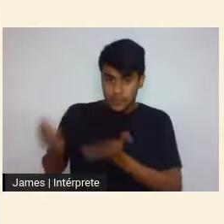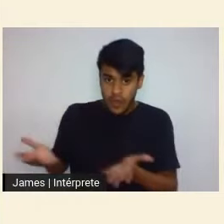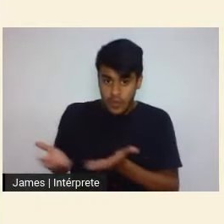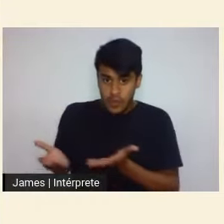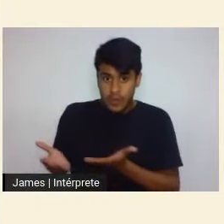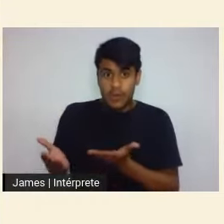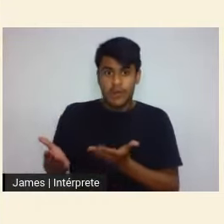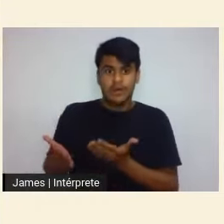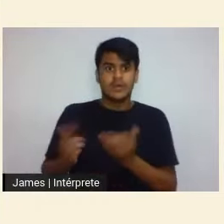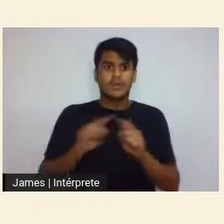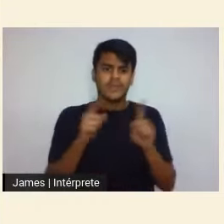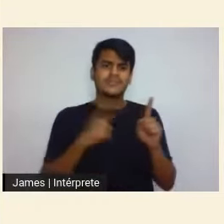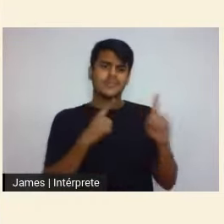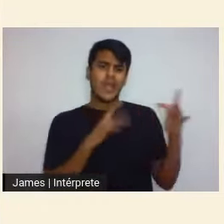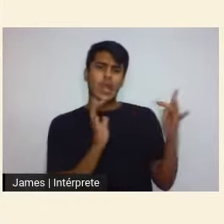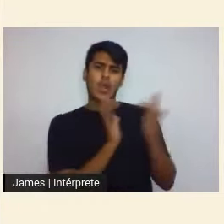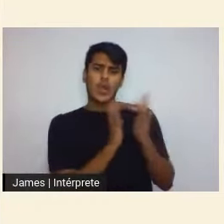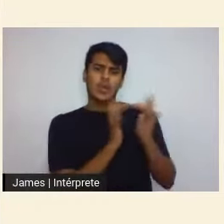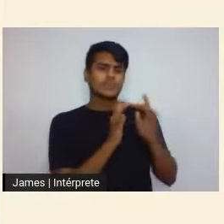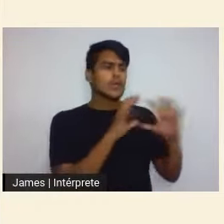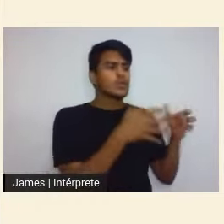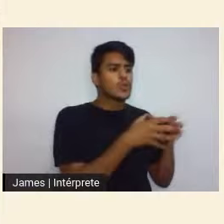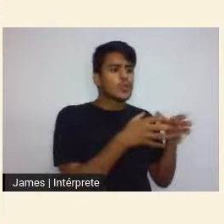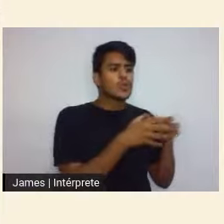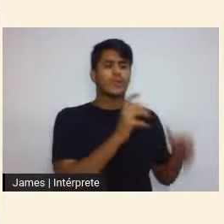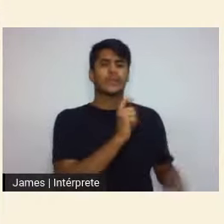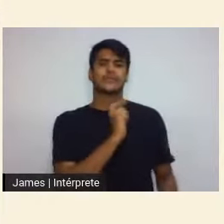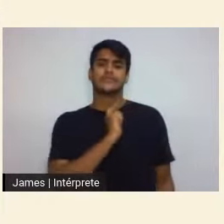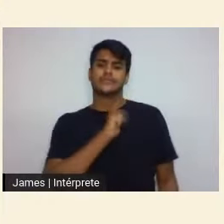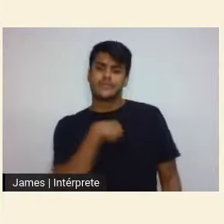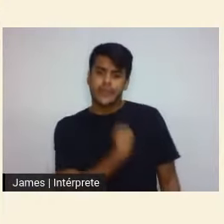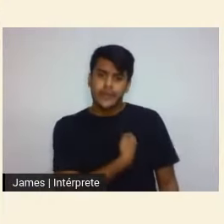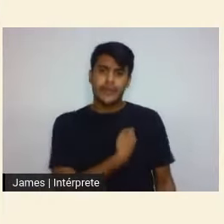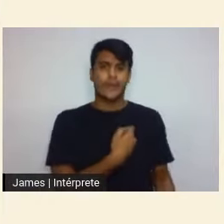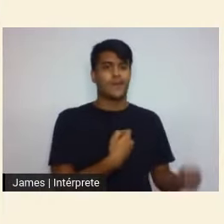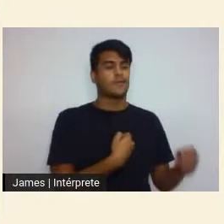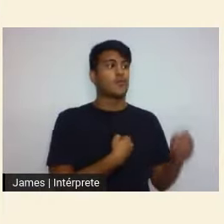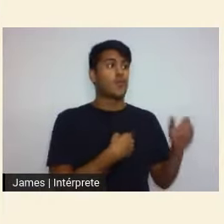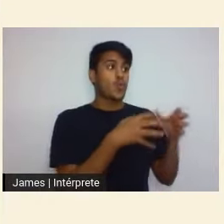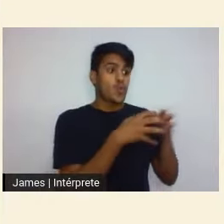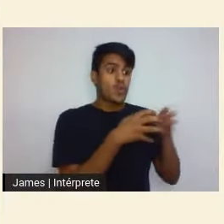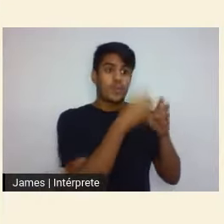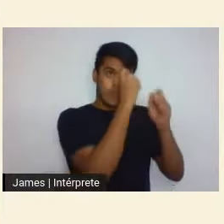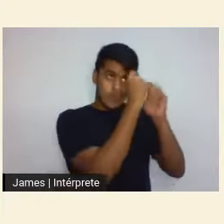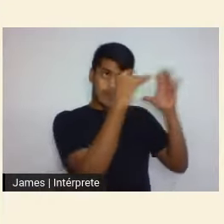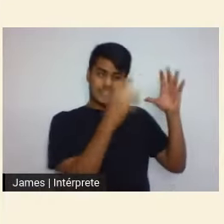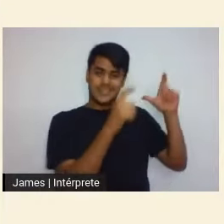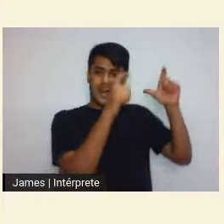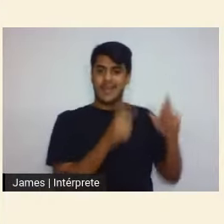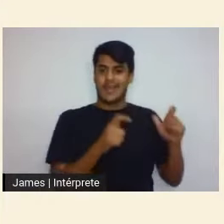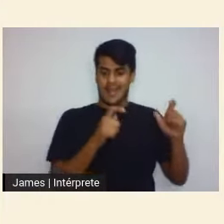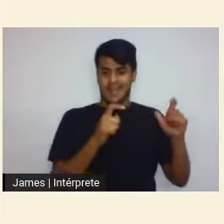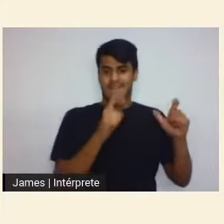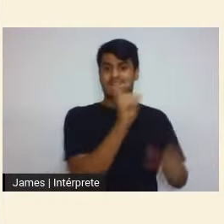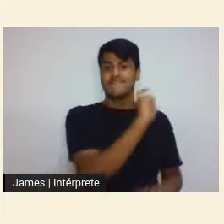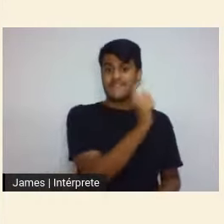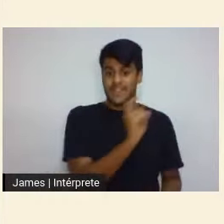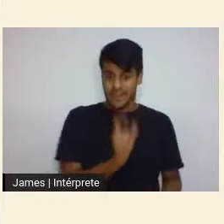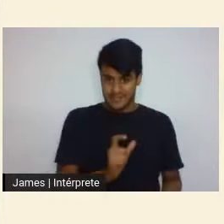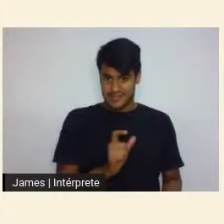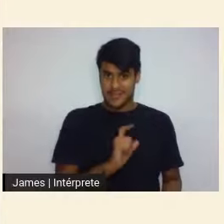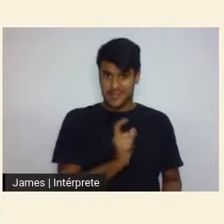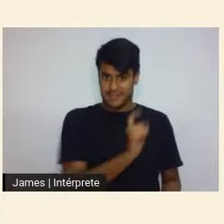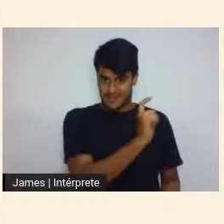todo um contato com grupos espanhóis, grupo imaginista também na França, e em Portugal,